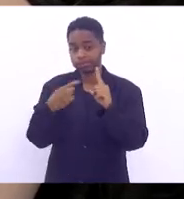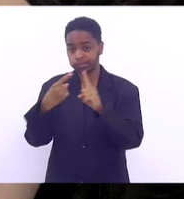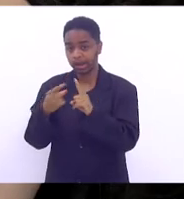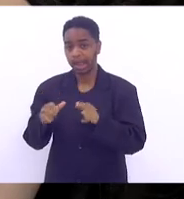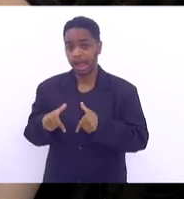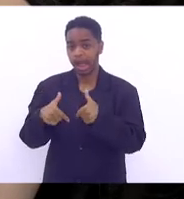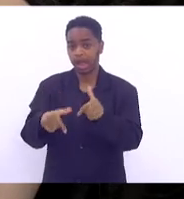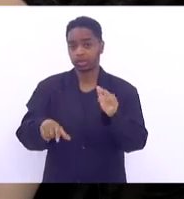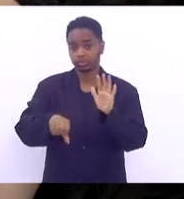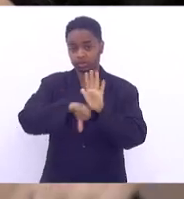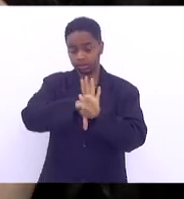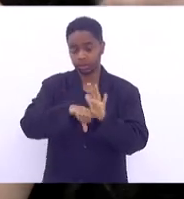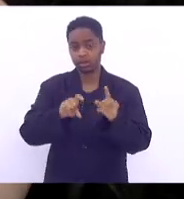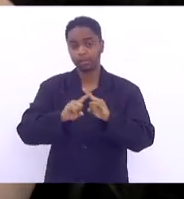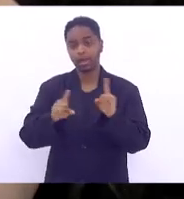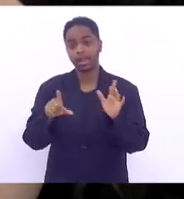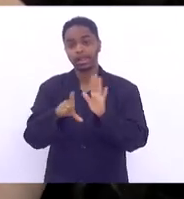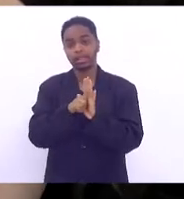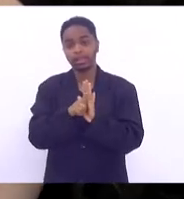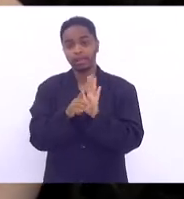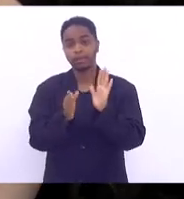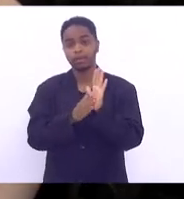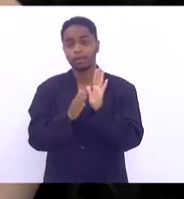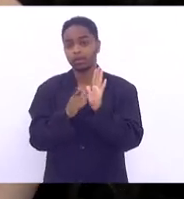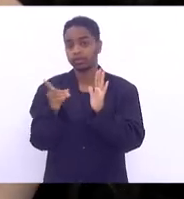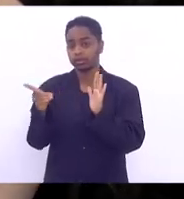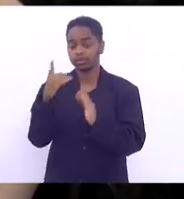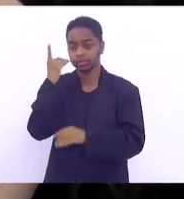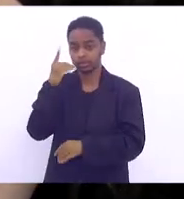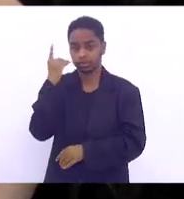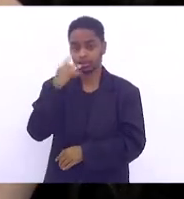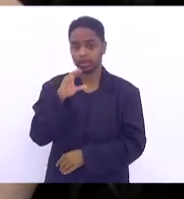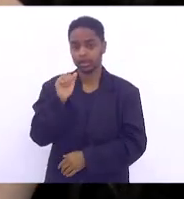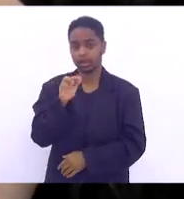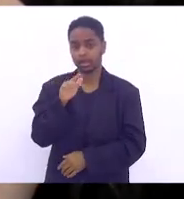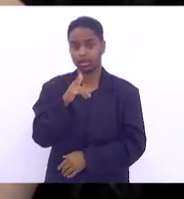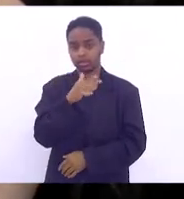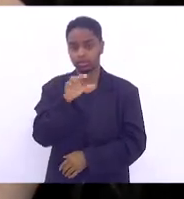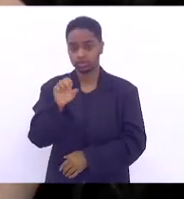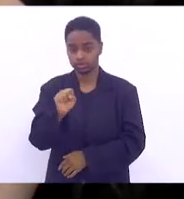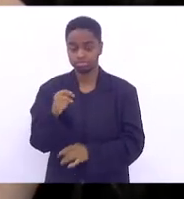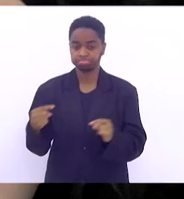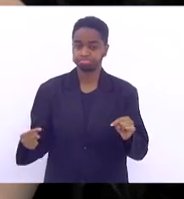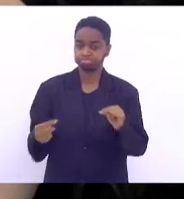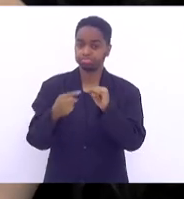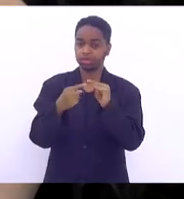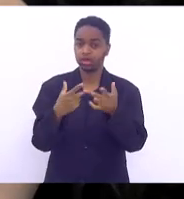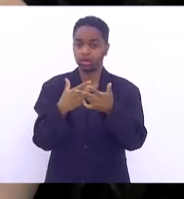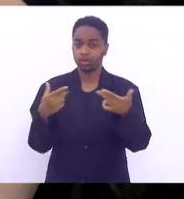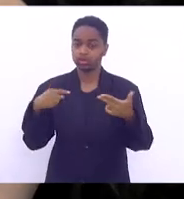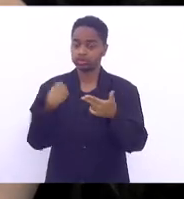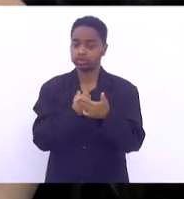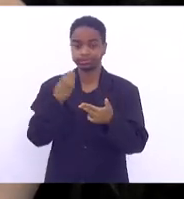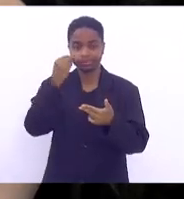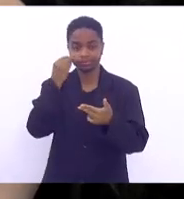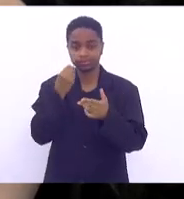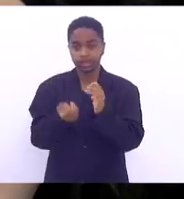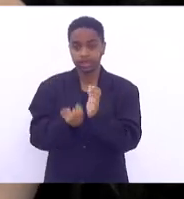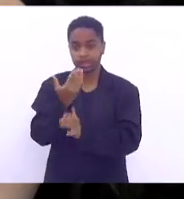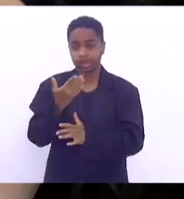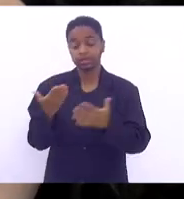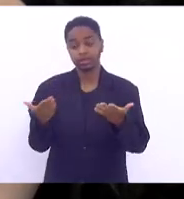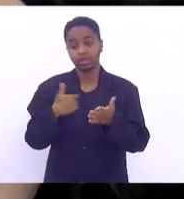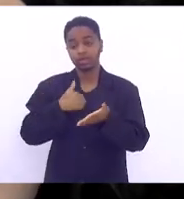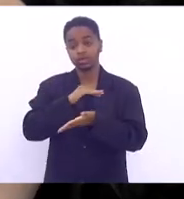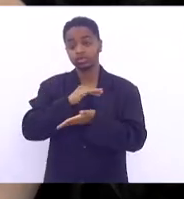criminosos, a legislação proposta pelo deputado Carlinhos BNH vai na direção daquilo que a gente quer construir, e eu já retiro